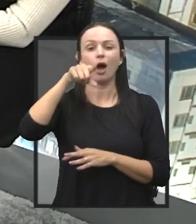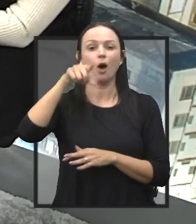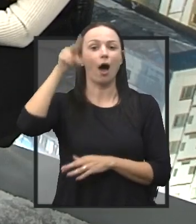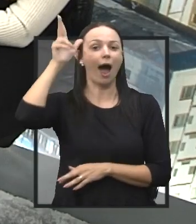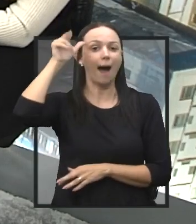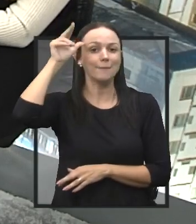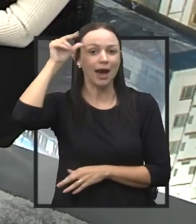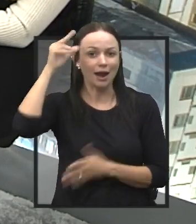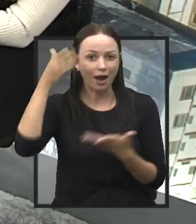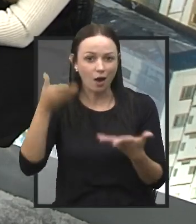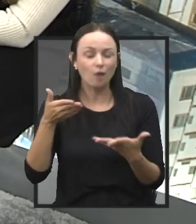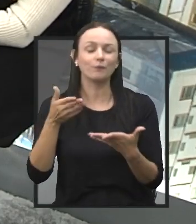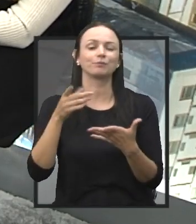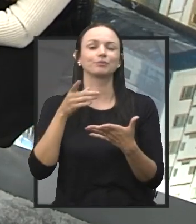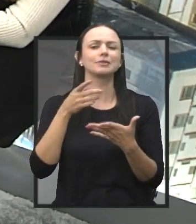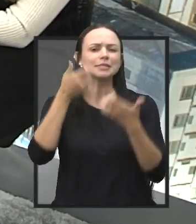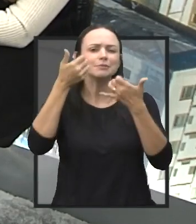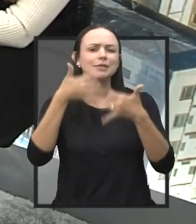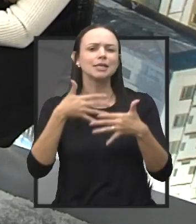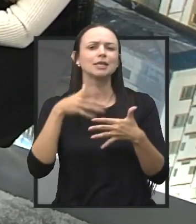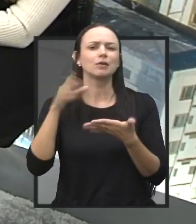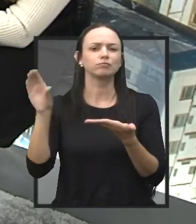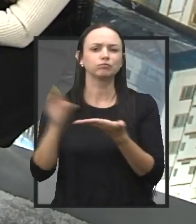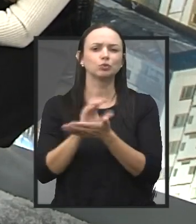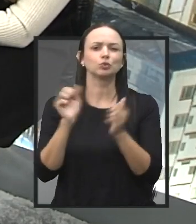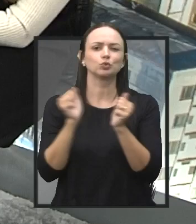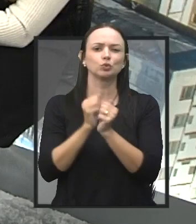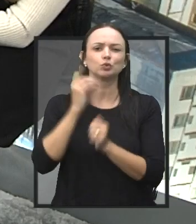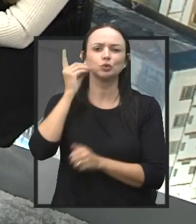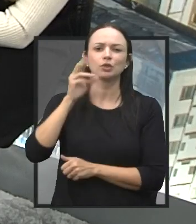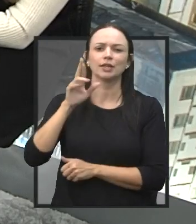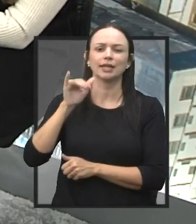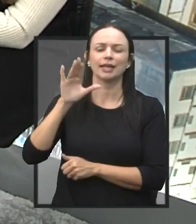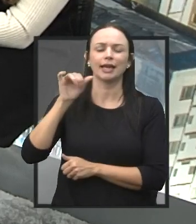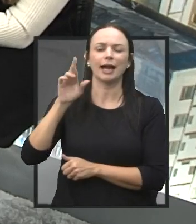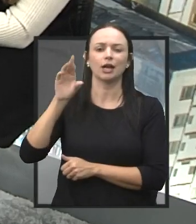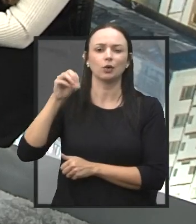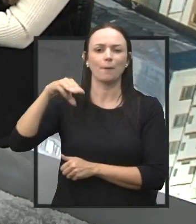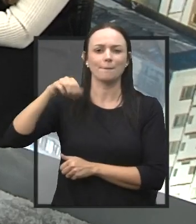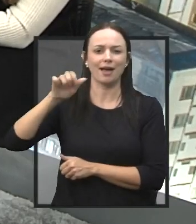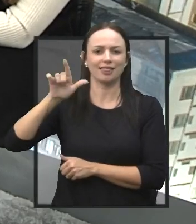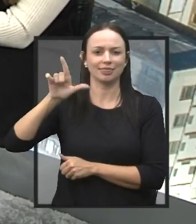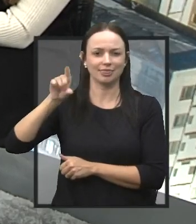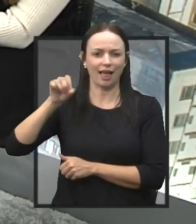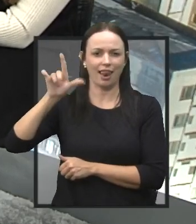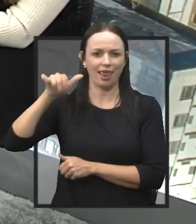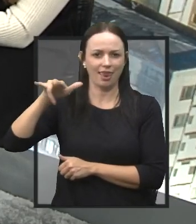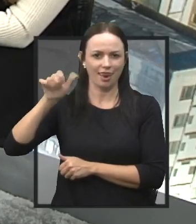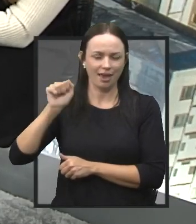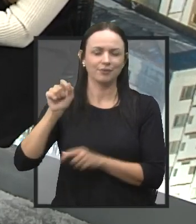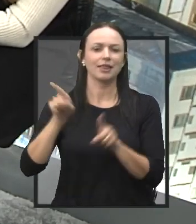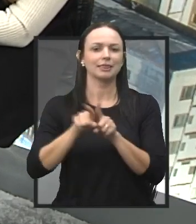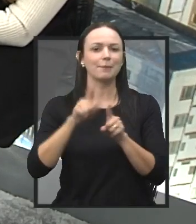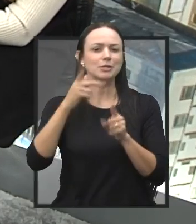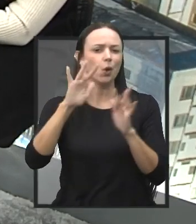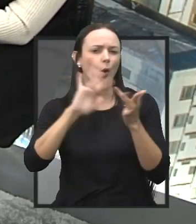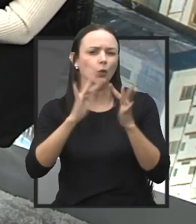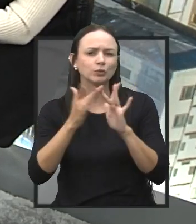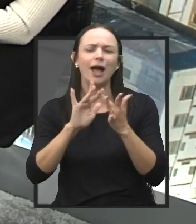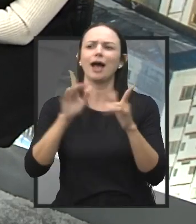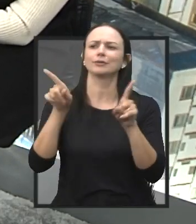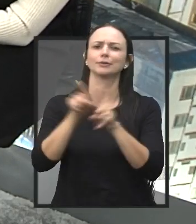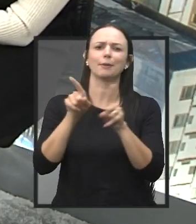pouquinho mais sobre essa emenda. Foi conseguida junto ao deputado Ricardo Madalena, né? E Exatamente. também do seu contato, do relacionamento com os